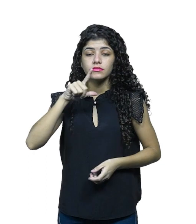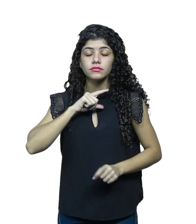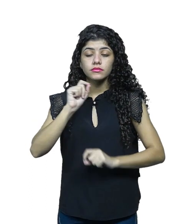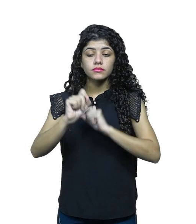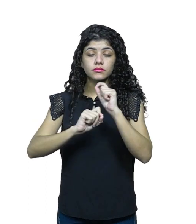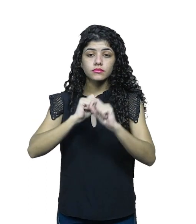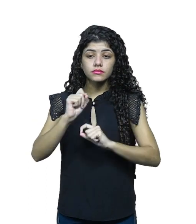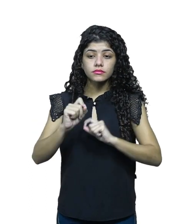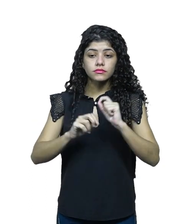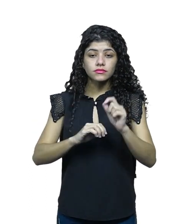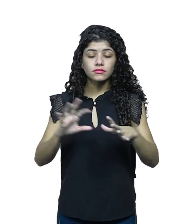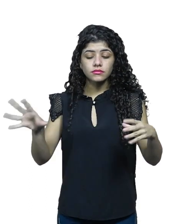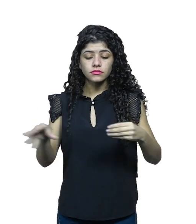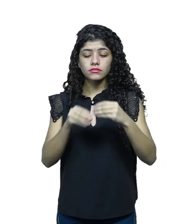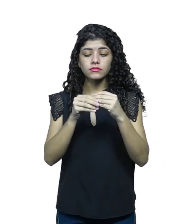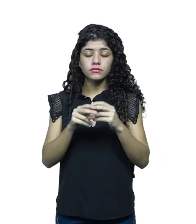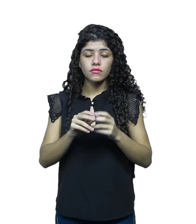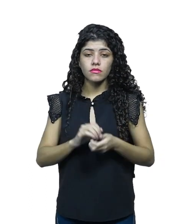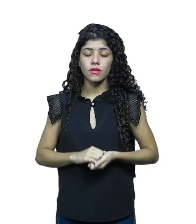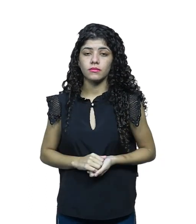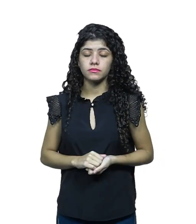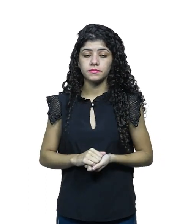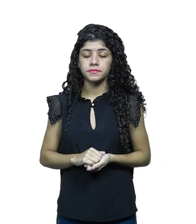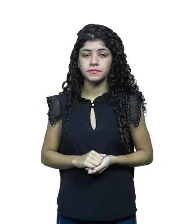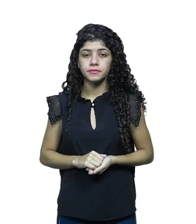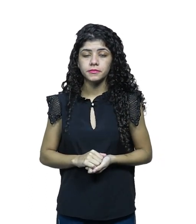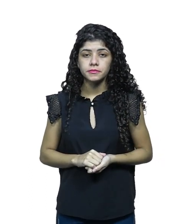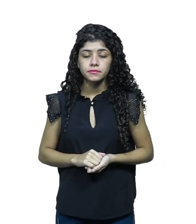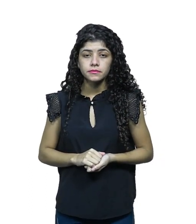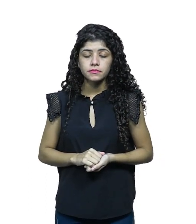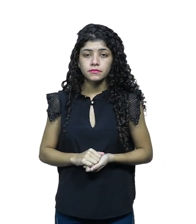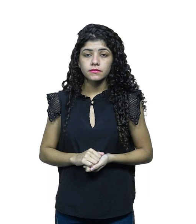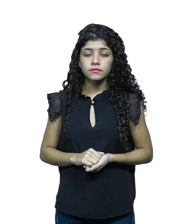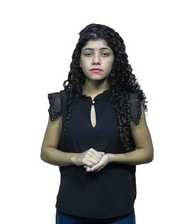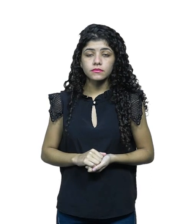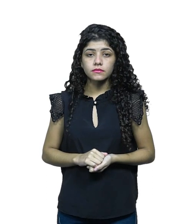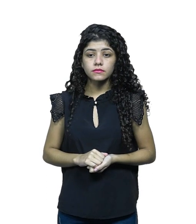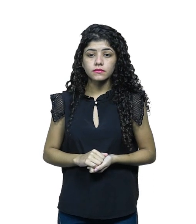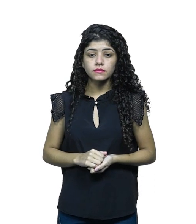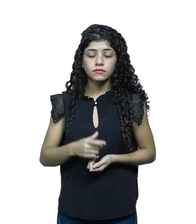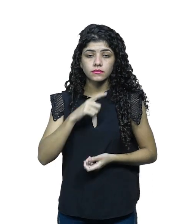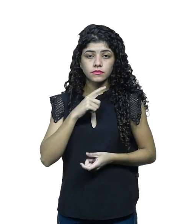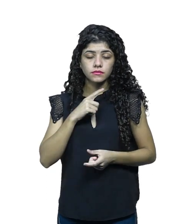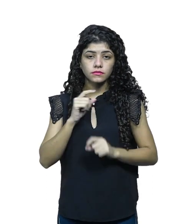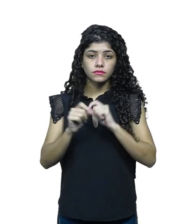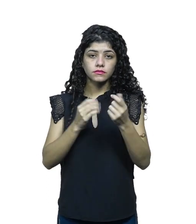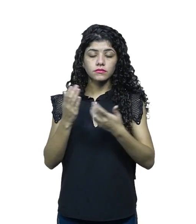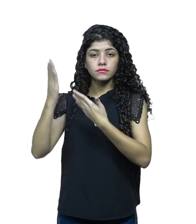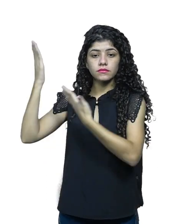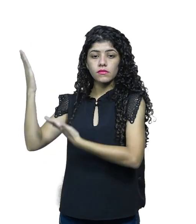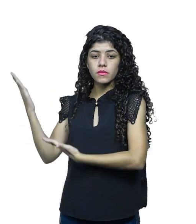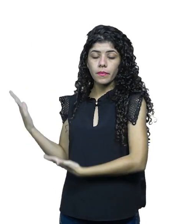ele era mais resumível. E, sendo assim, eu trouxe aqui